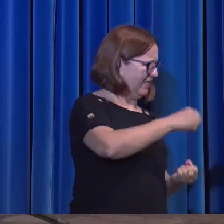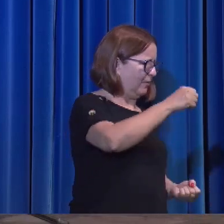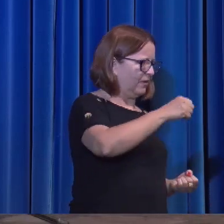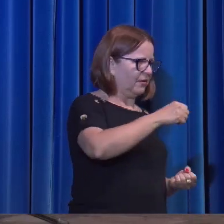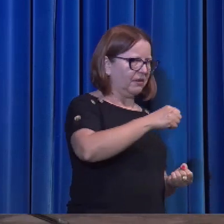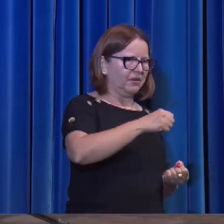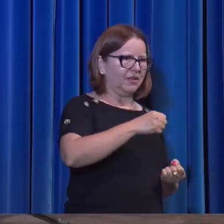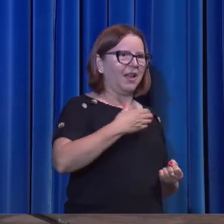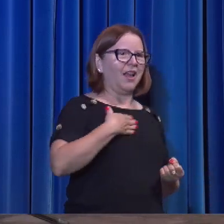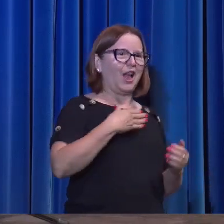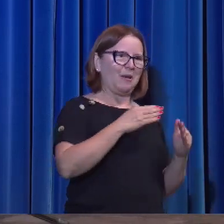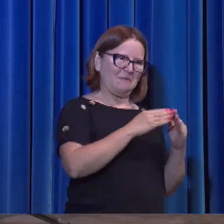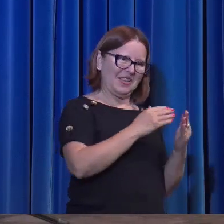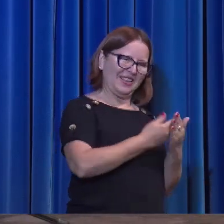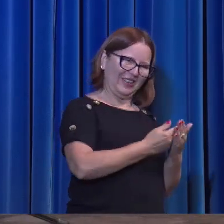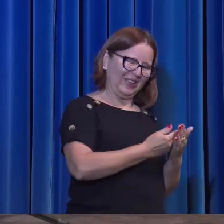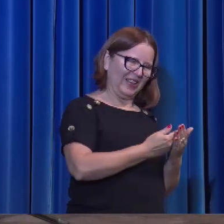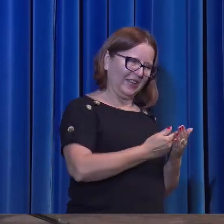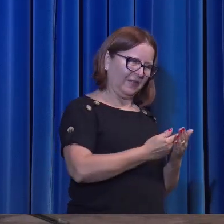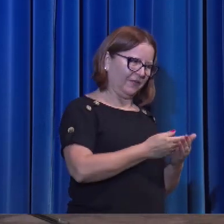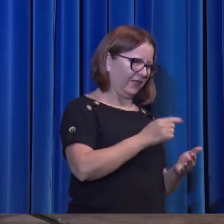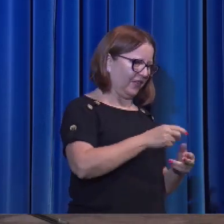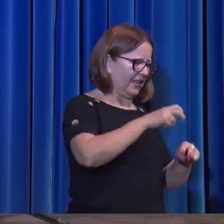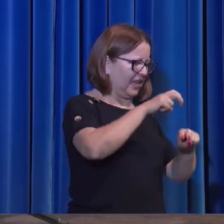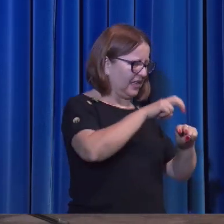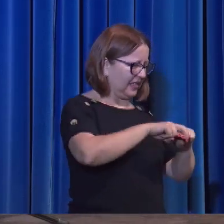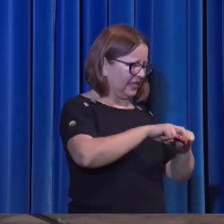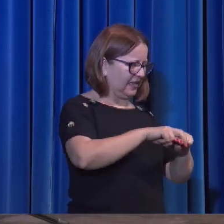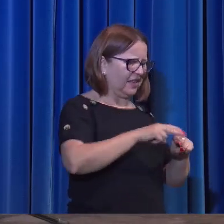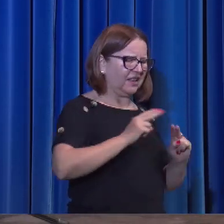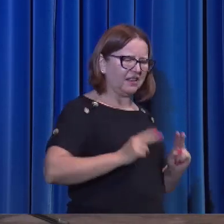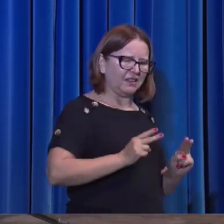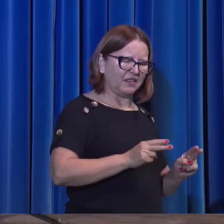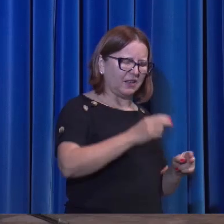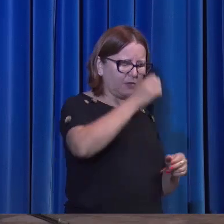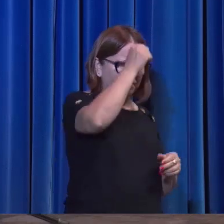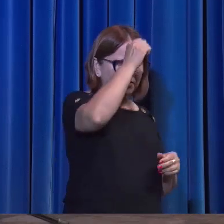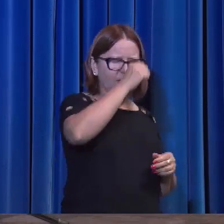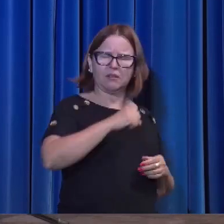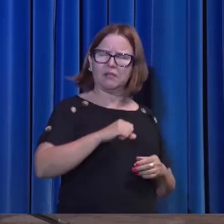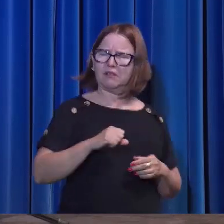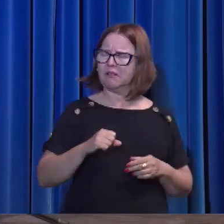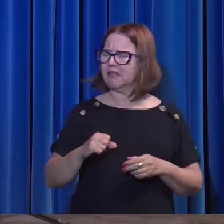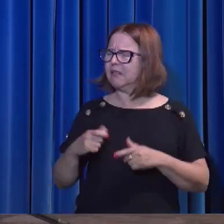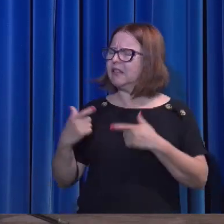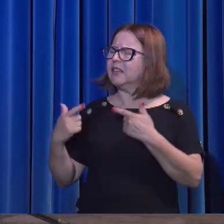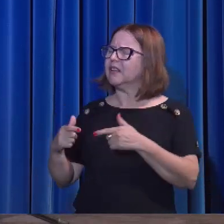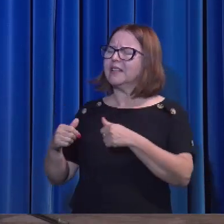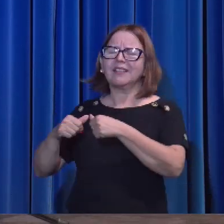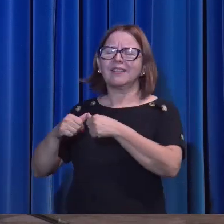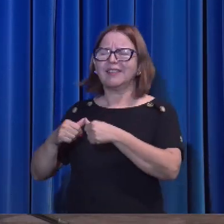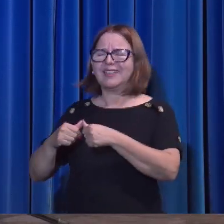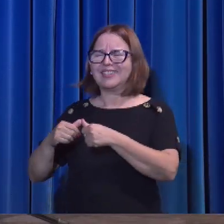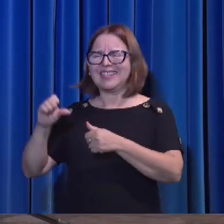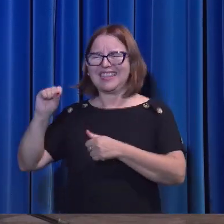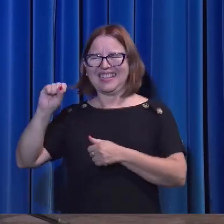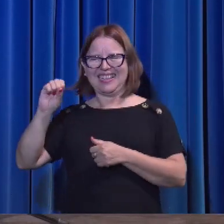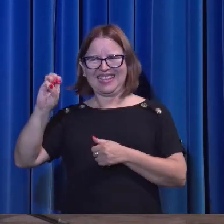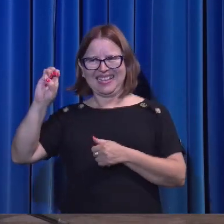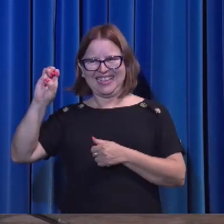Na minha escola você está sempre aprendendo. Onde é esse seminário? Ele disse, é o seminário do Espírito Santo.